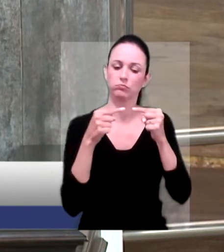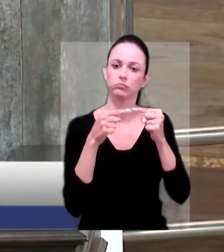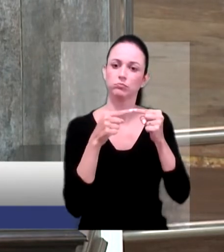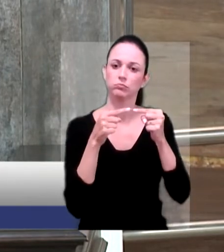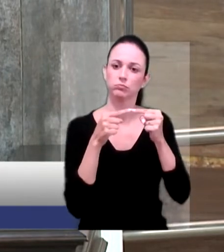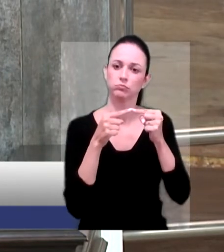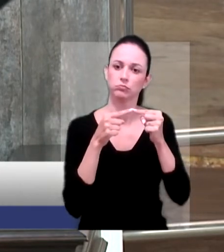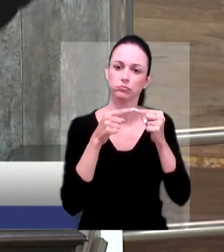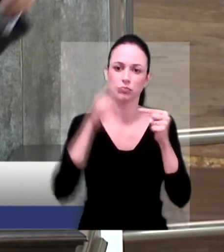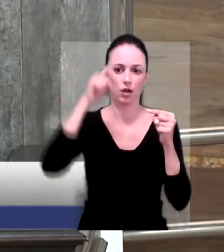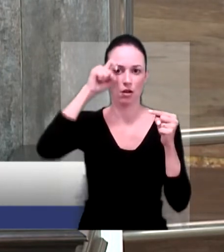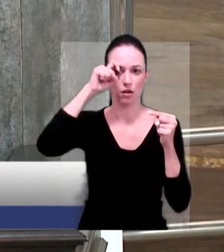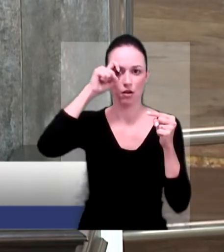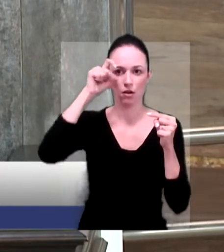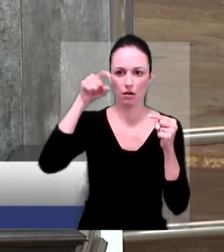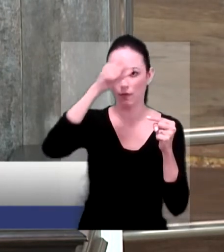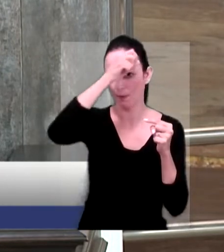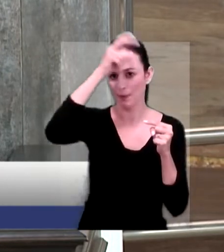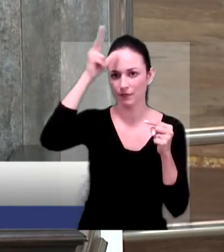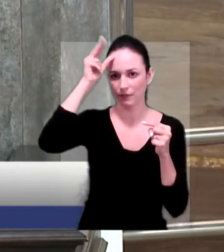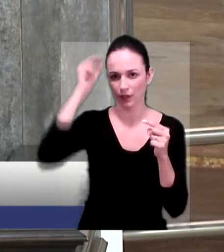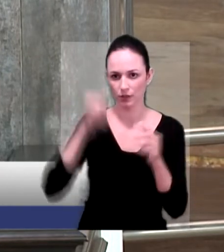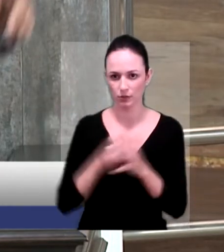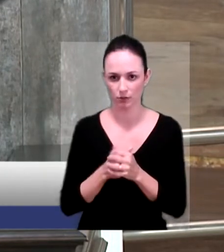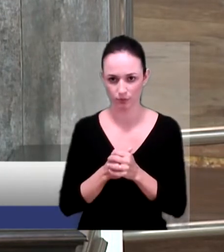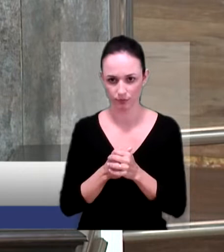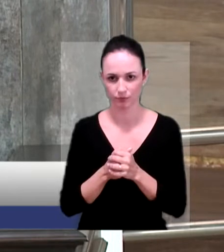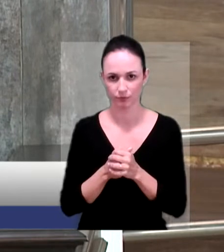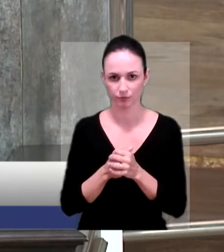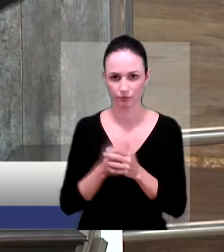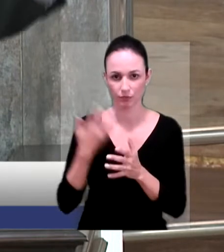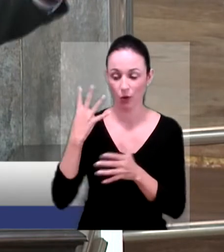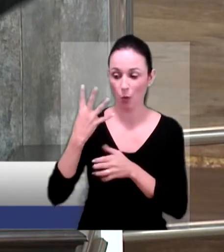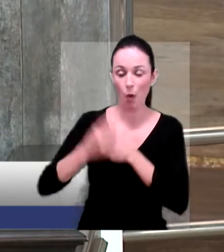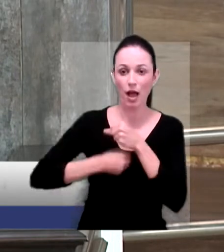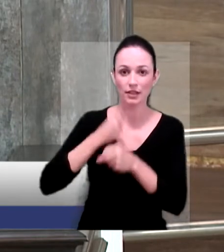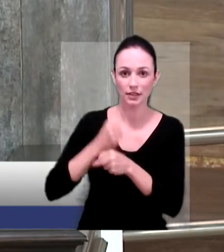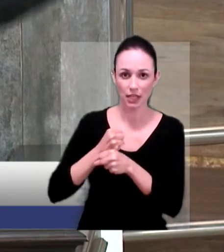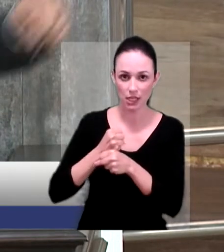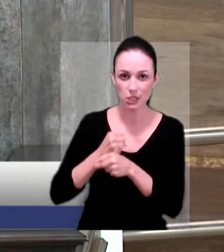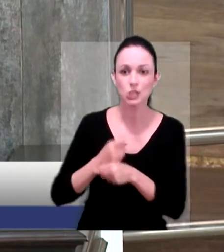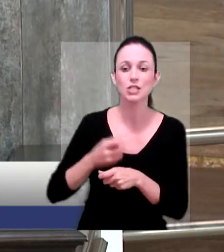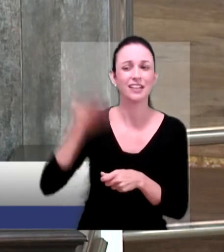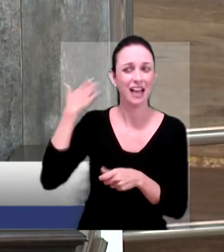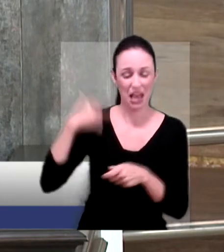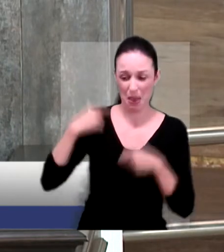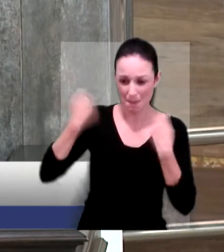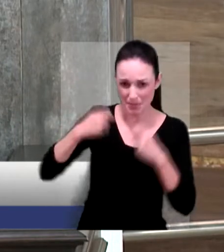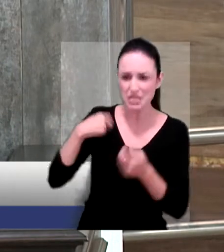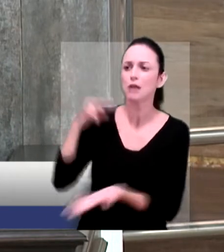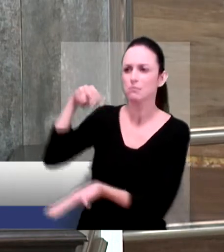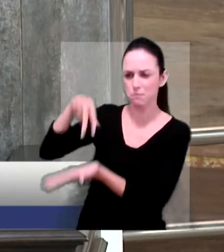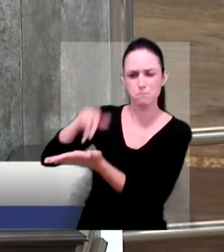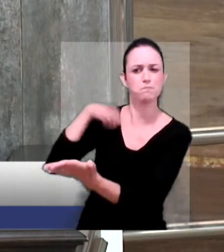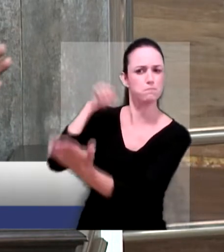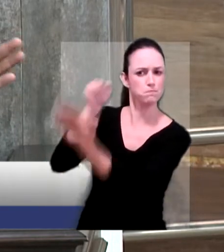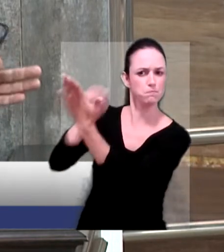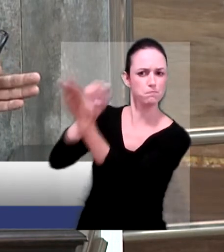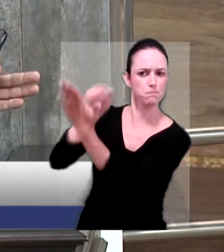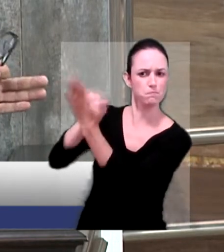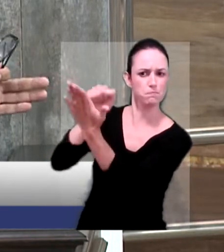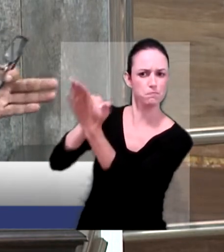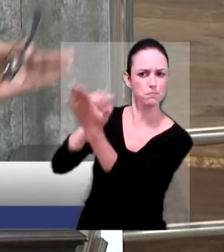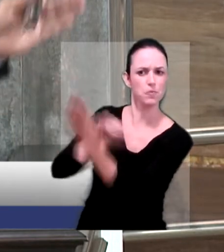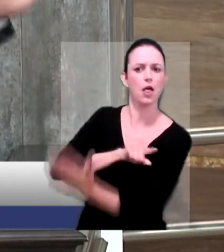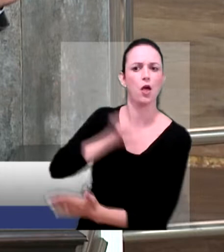Mas mesmo nos 4 anos de Rafael Agostini, se precisava ir lá bater na porta do gabinete, na porta do secretário, eu sempre fui. Diferentemente de